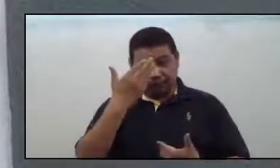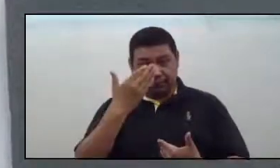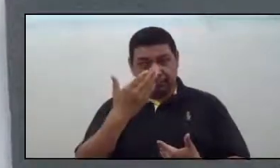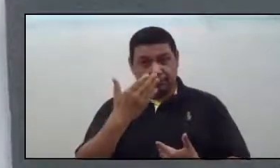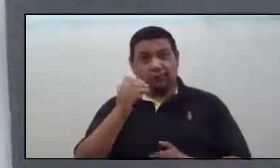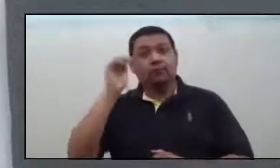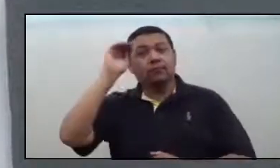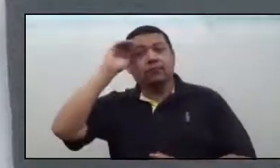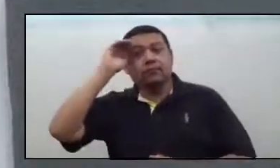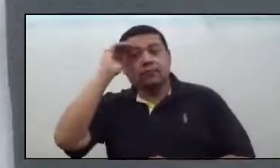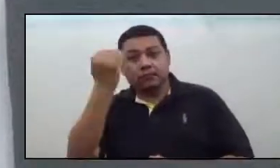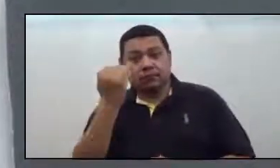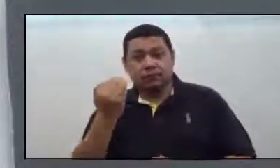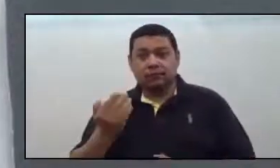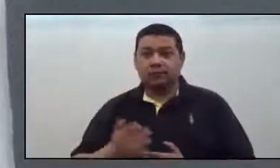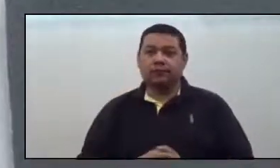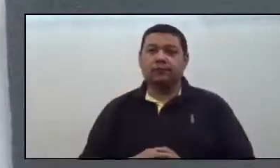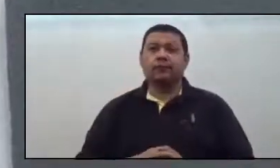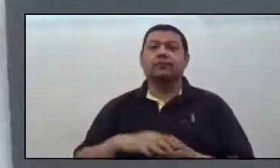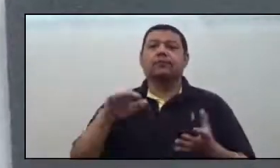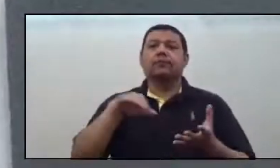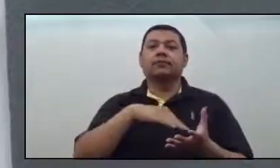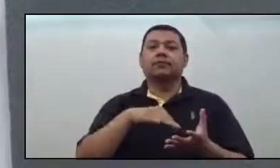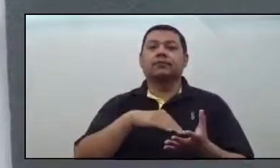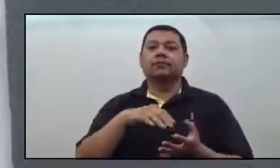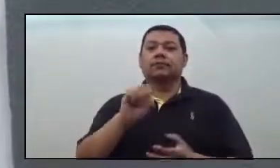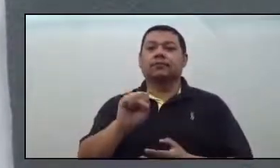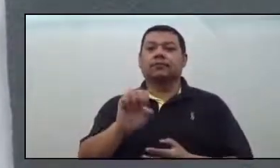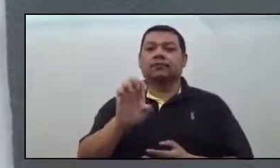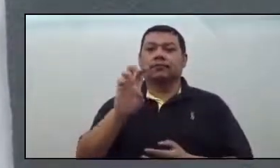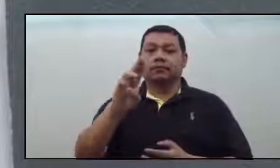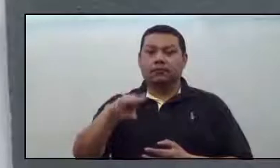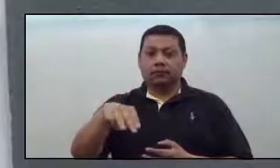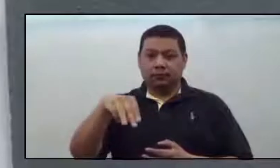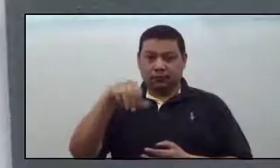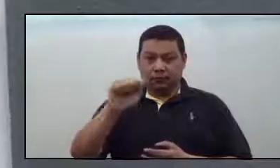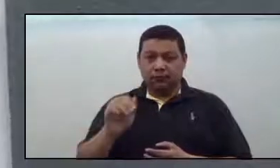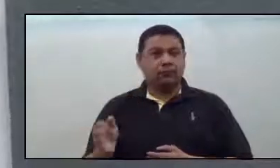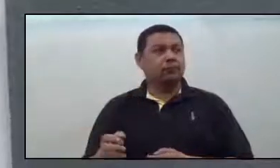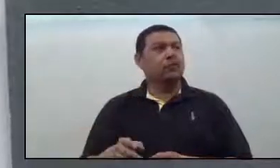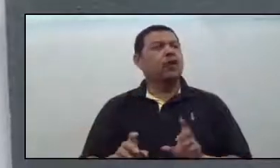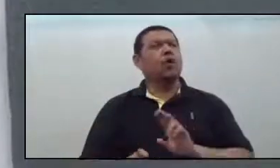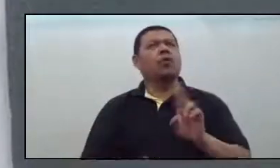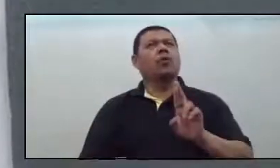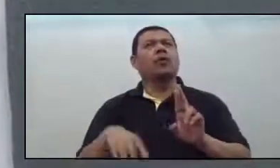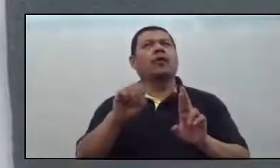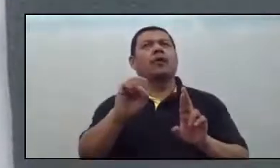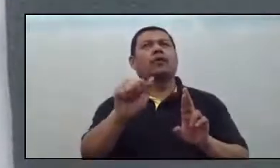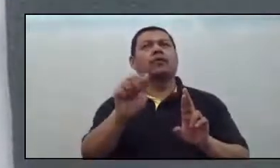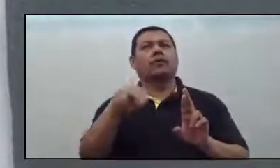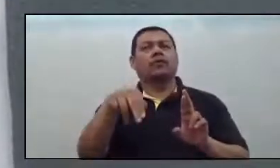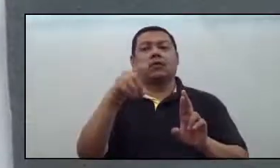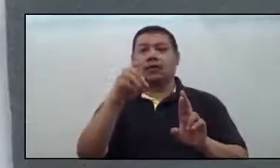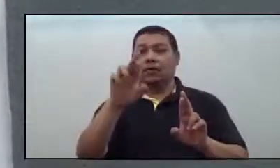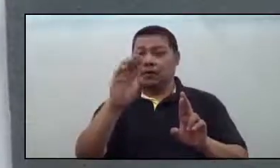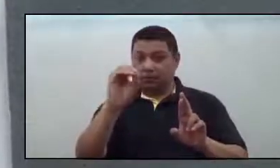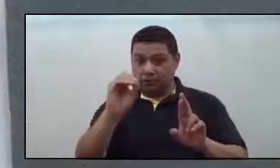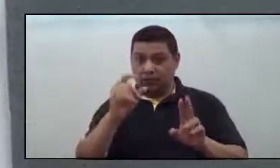Fúria e o secretário da SEMA, Sandro Coelho, que prontamente atendeu o nosso